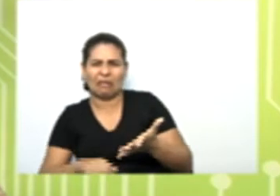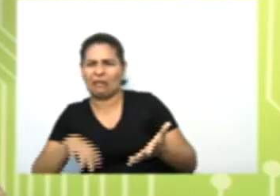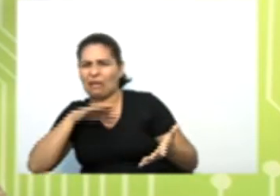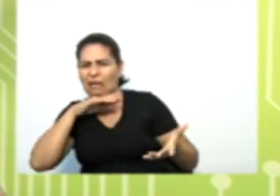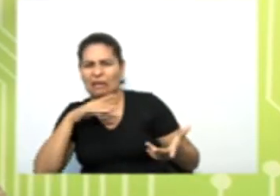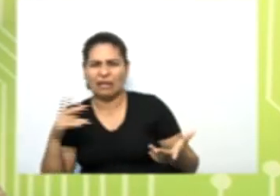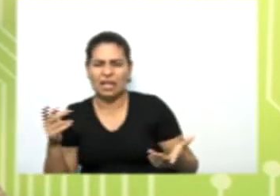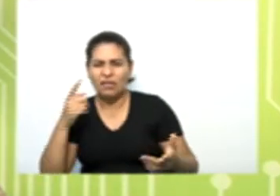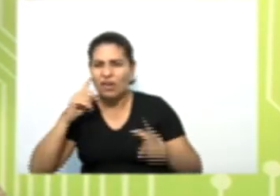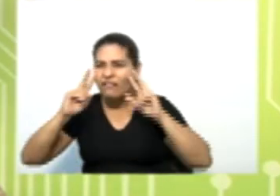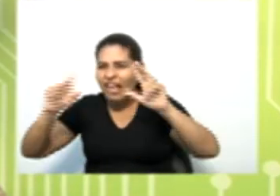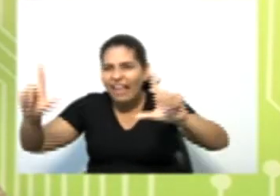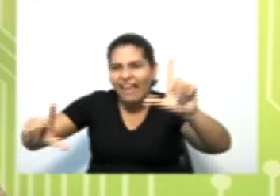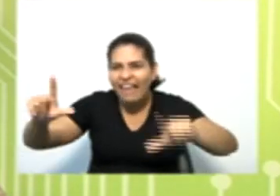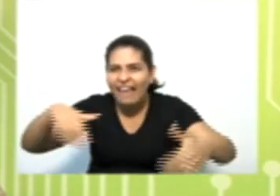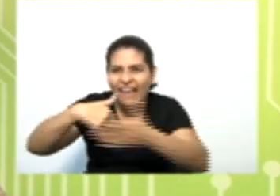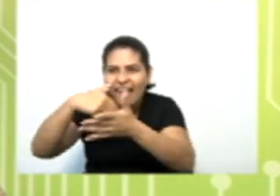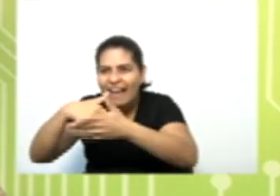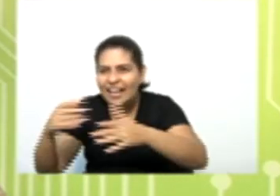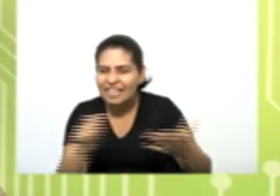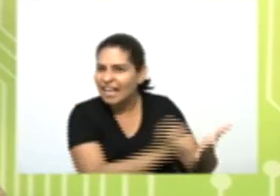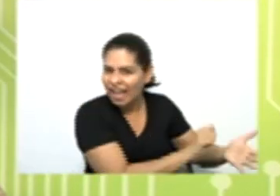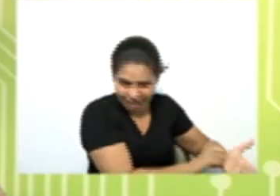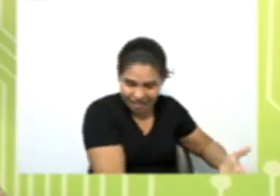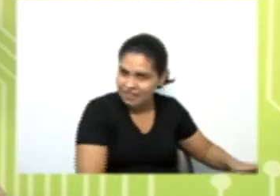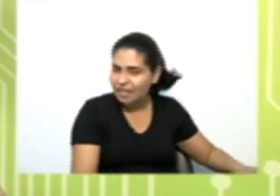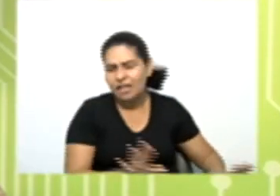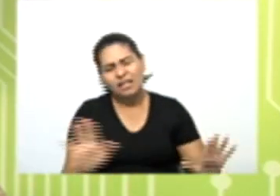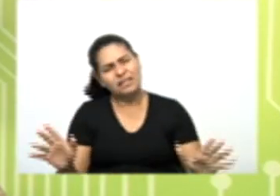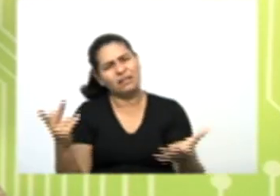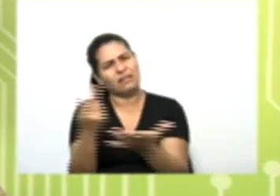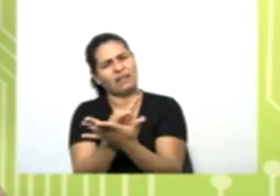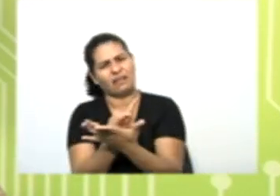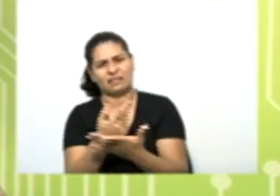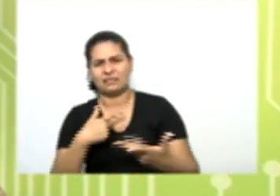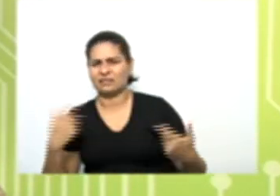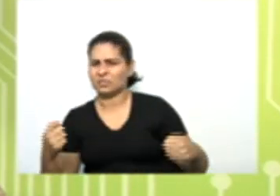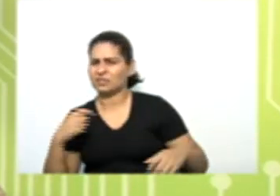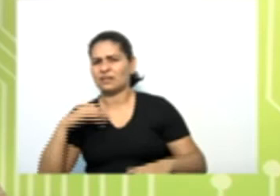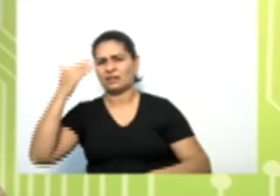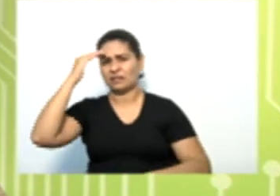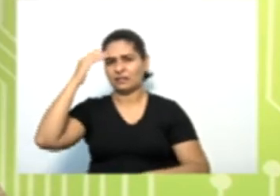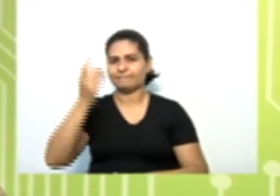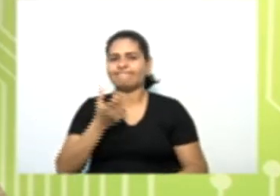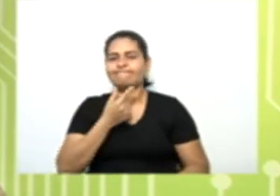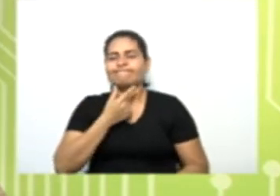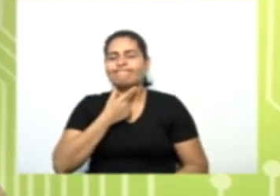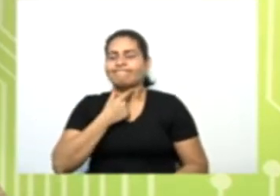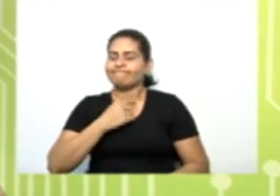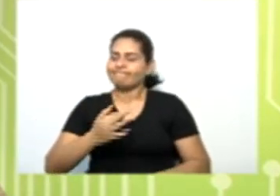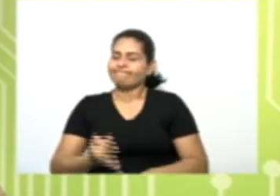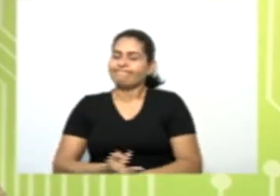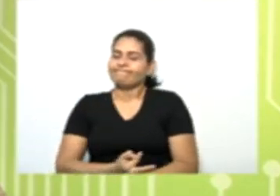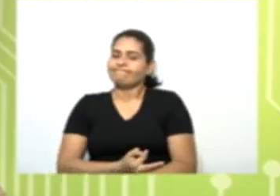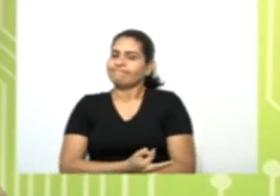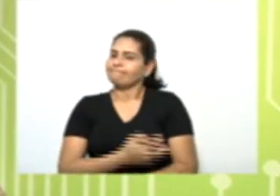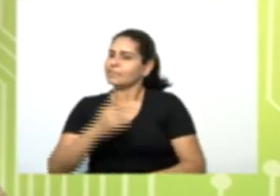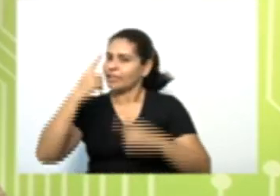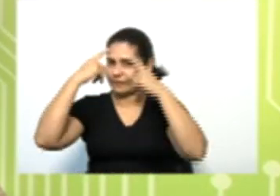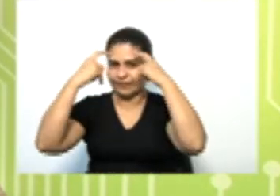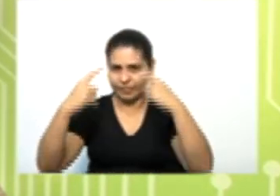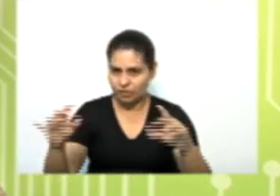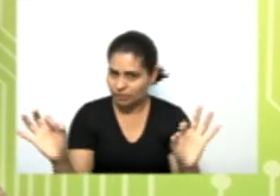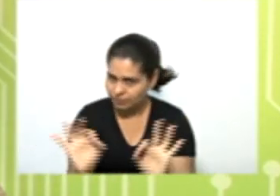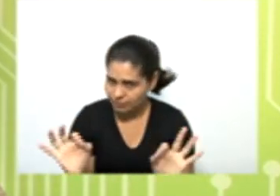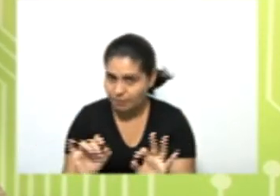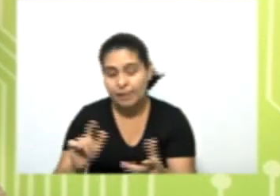Eu fui assistir o jogo do Corinthians lá e fiz de qualquer jeito, não é? E ele me chamou a atenção e eu tive que entender e engolir aquilo ali, mas ele não me agrediu